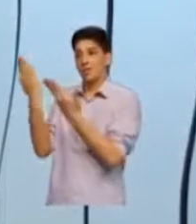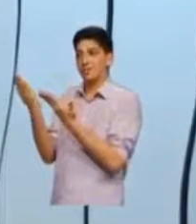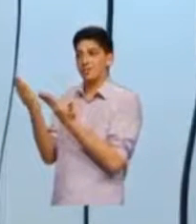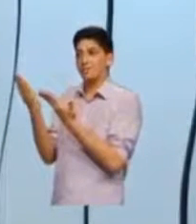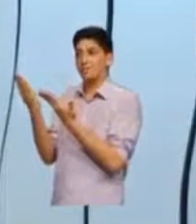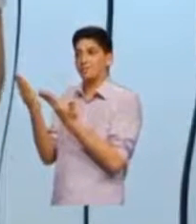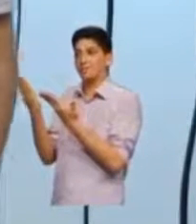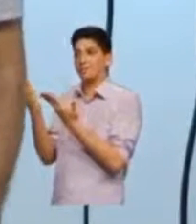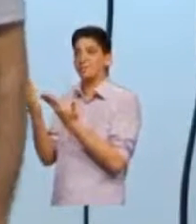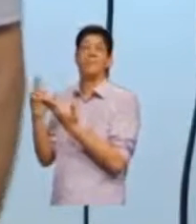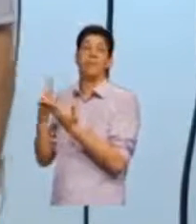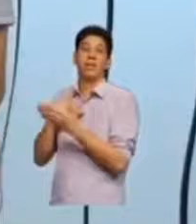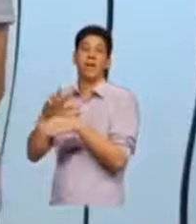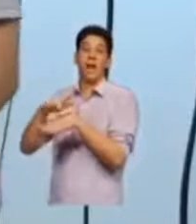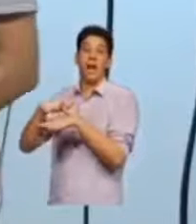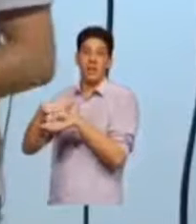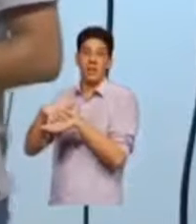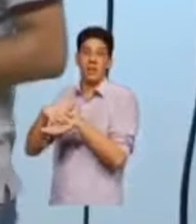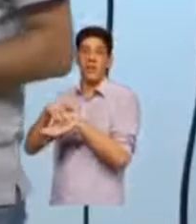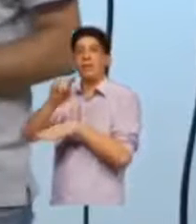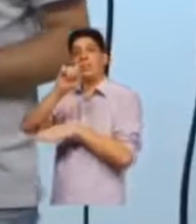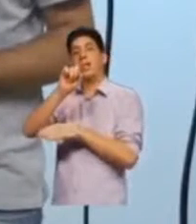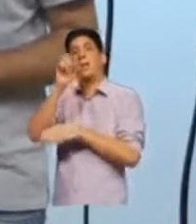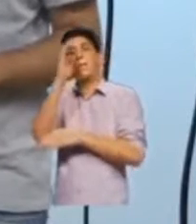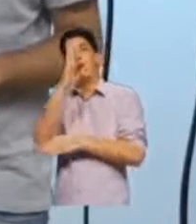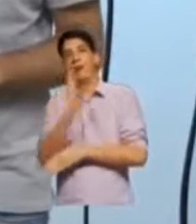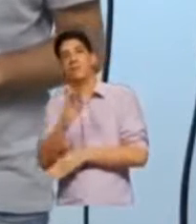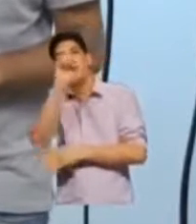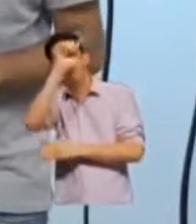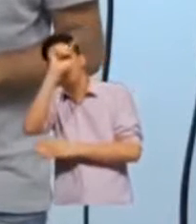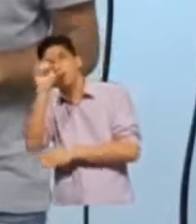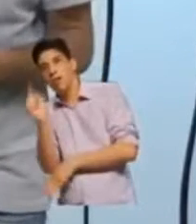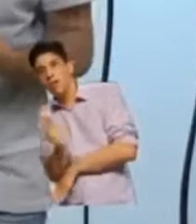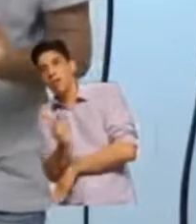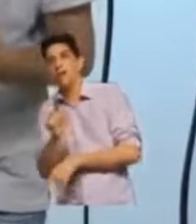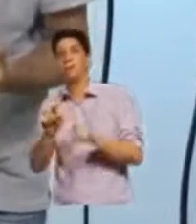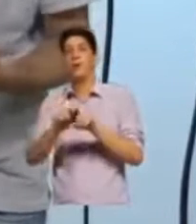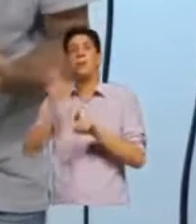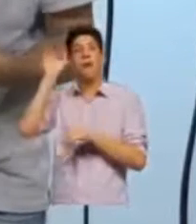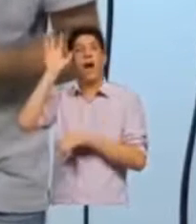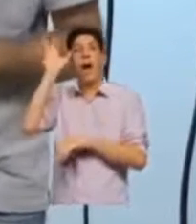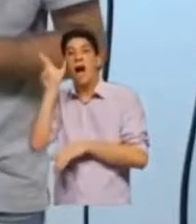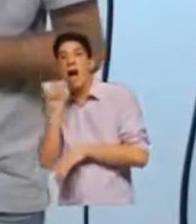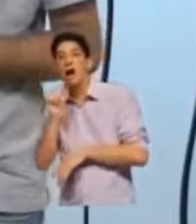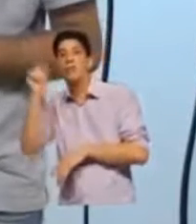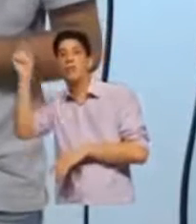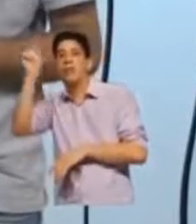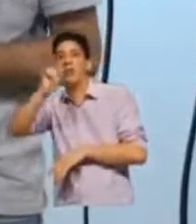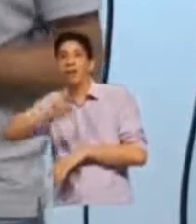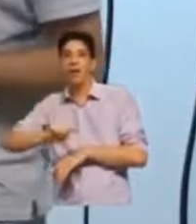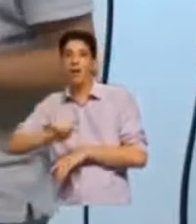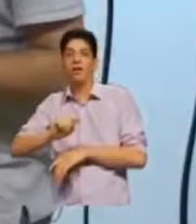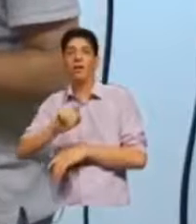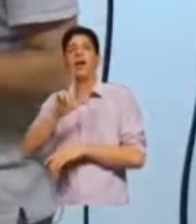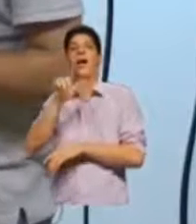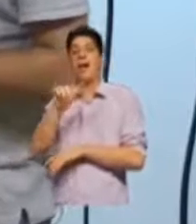onde tem a doença. Então, eu posso classificar isso como uma endemia. Ela é endêmica dessa região.